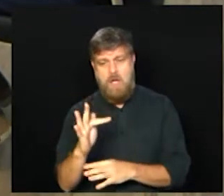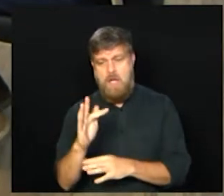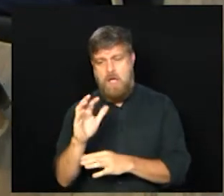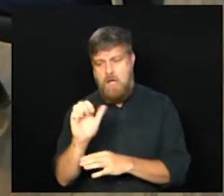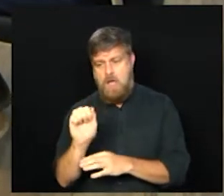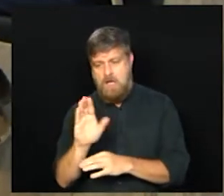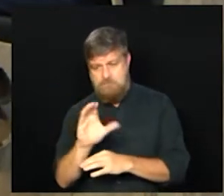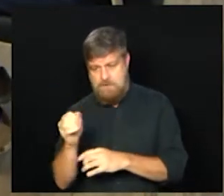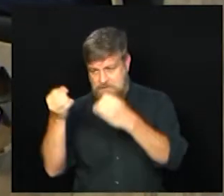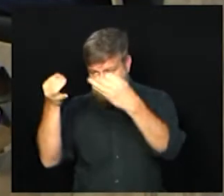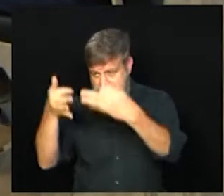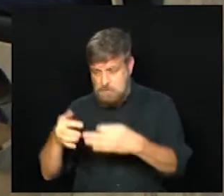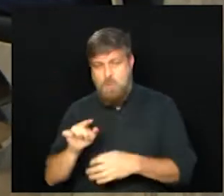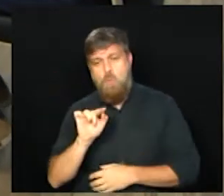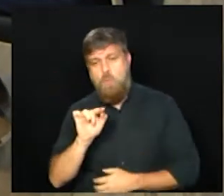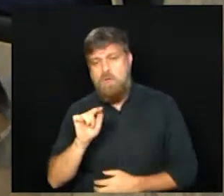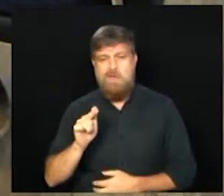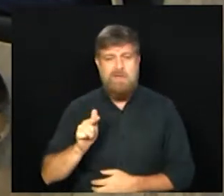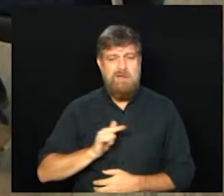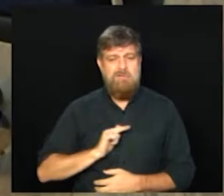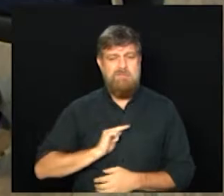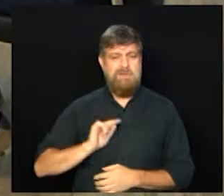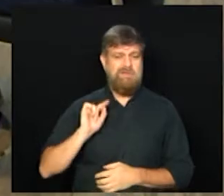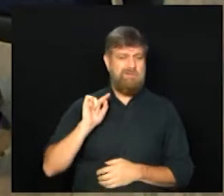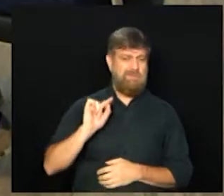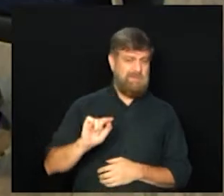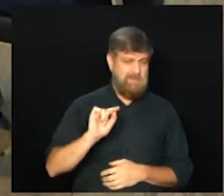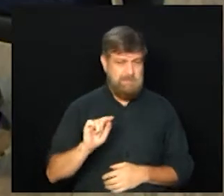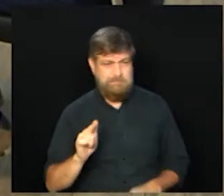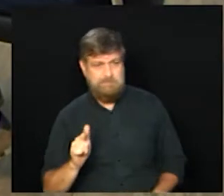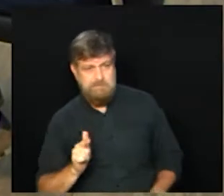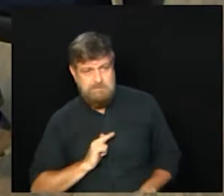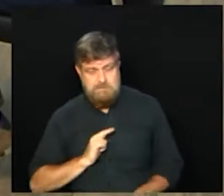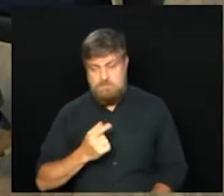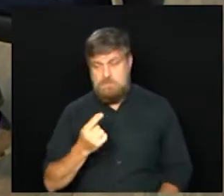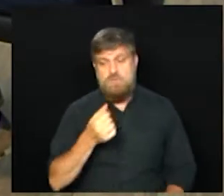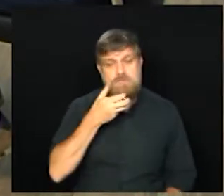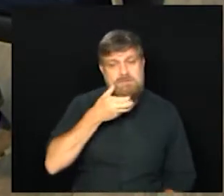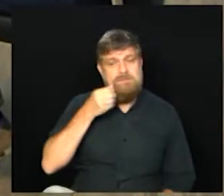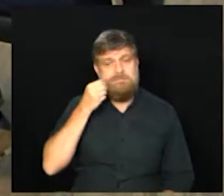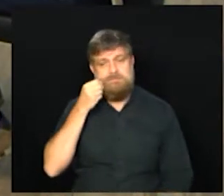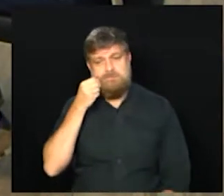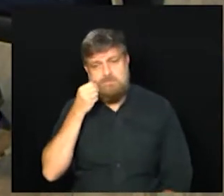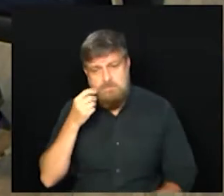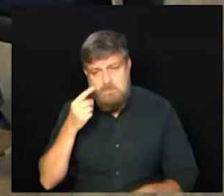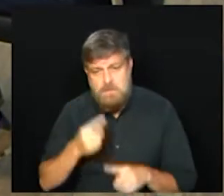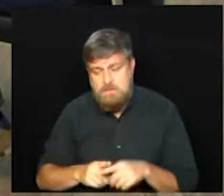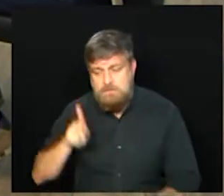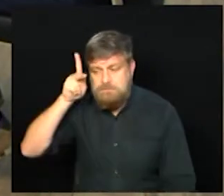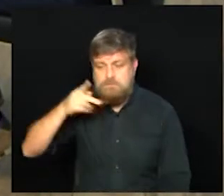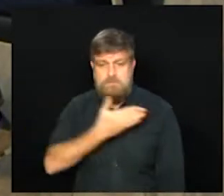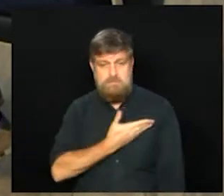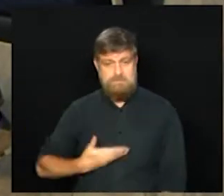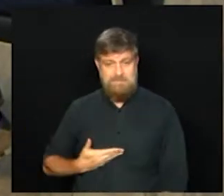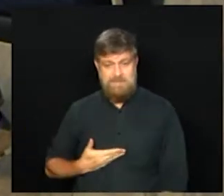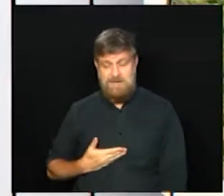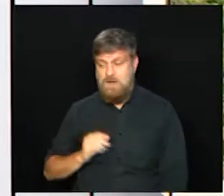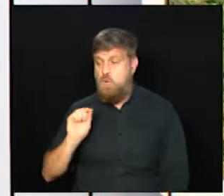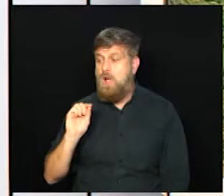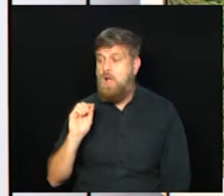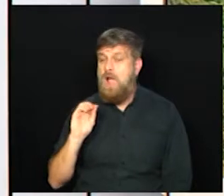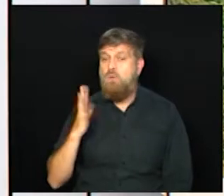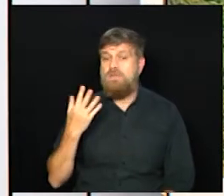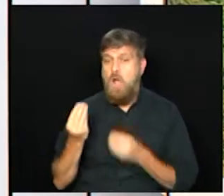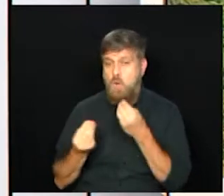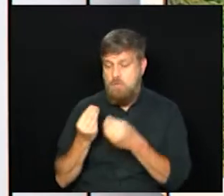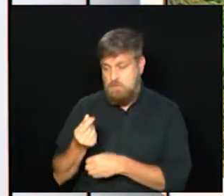tem uma questão que é aí que pega. Precisa ter orçamento, porque política pública se realiza com